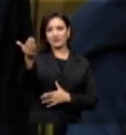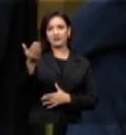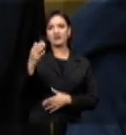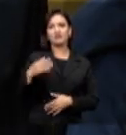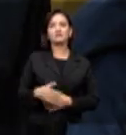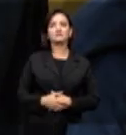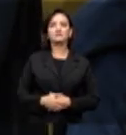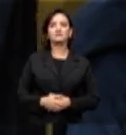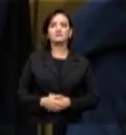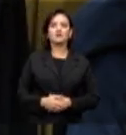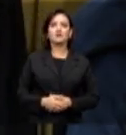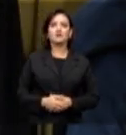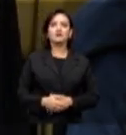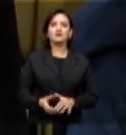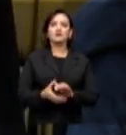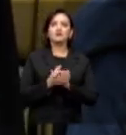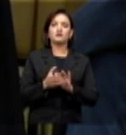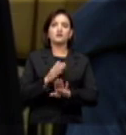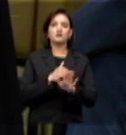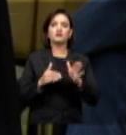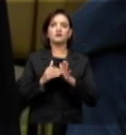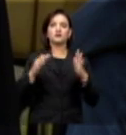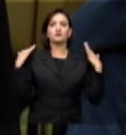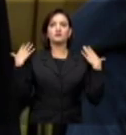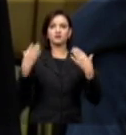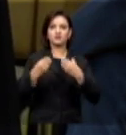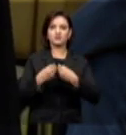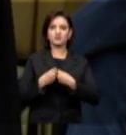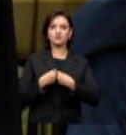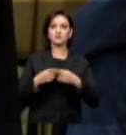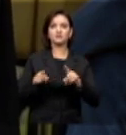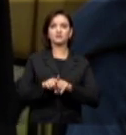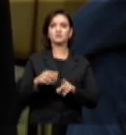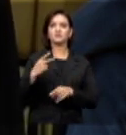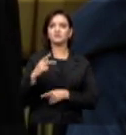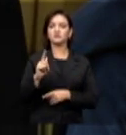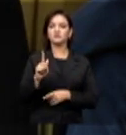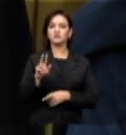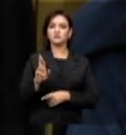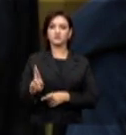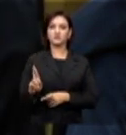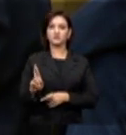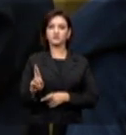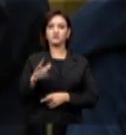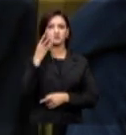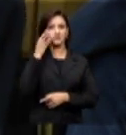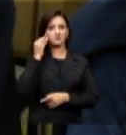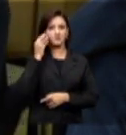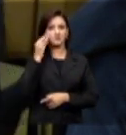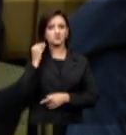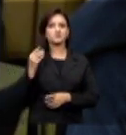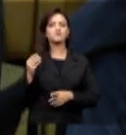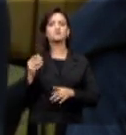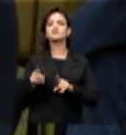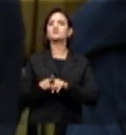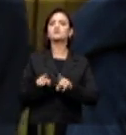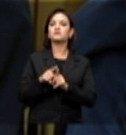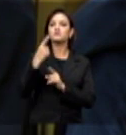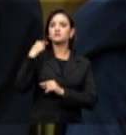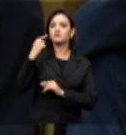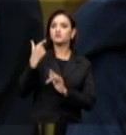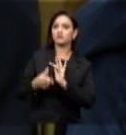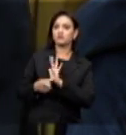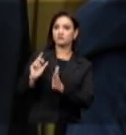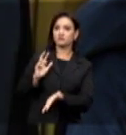senhores ministros, nosso douto procurador-geral da República, doutor Augusto Aras, os nobres colegas que me antecederam,